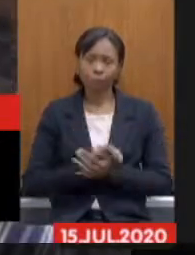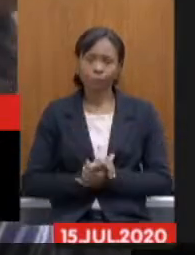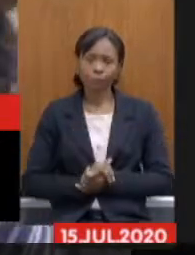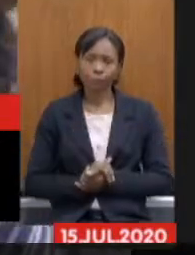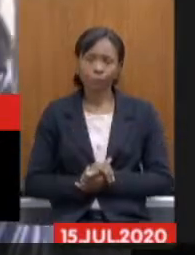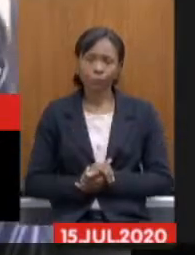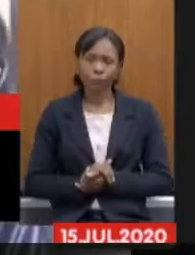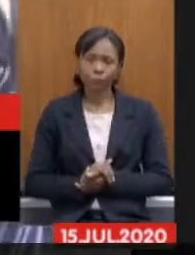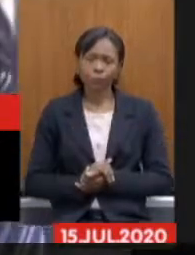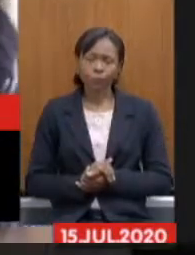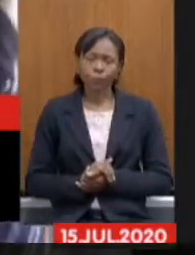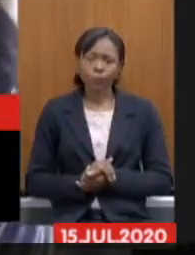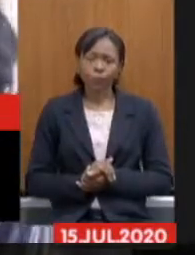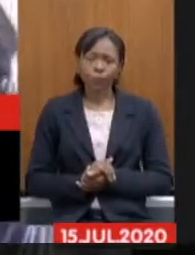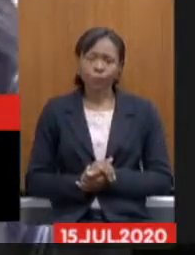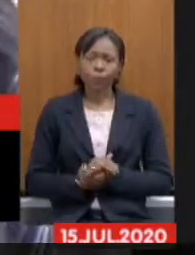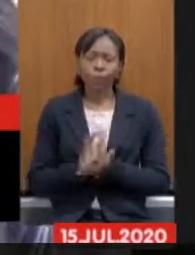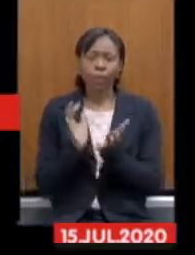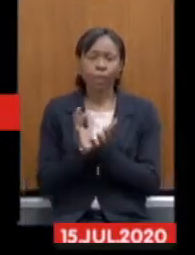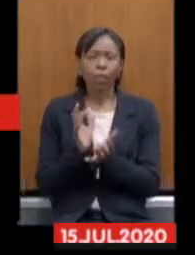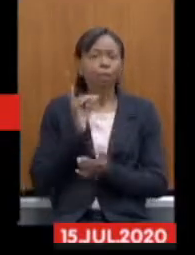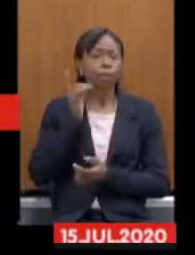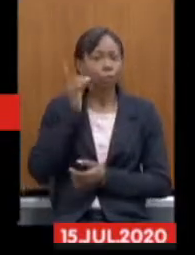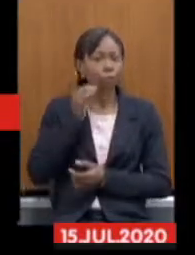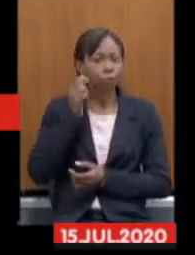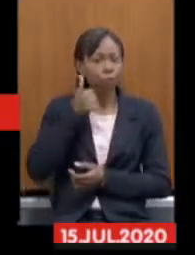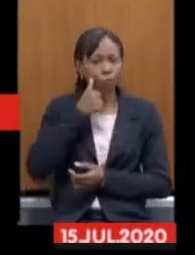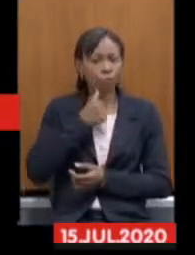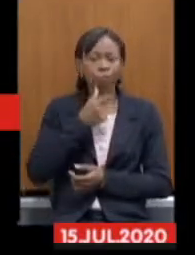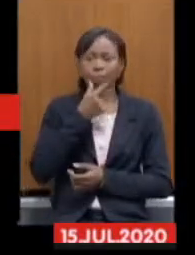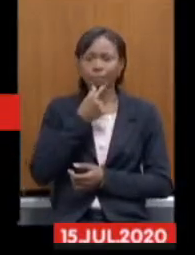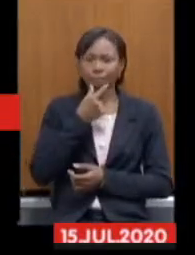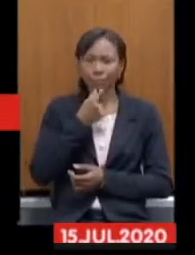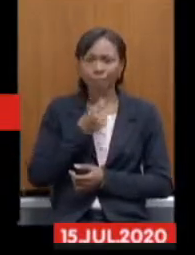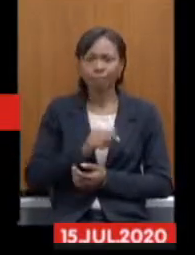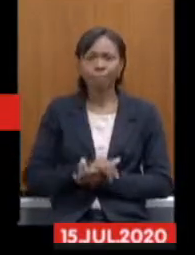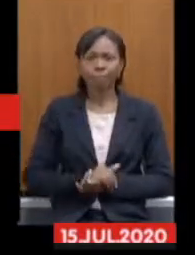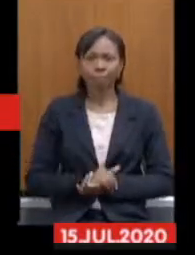nossos nossos colegas deputadas e deputados